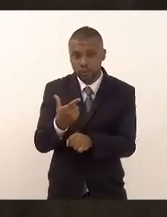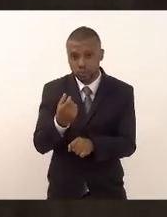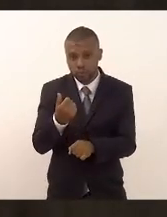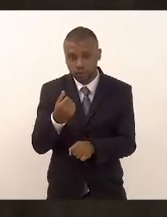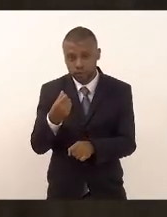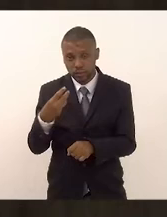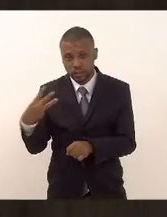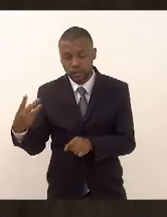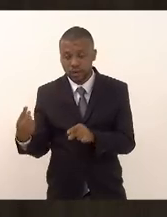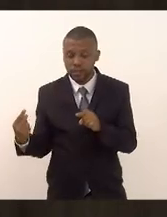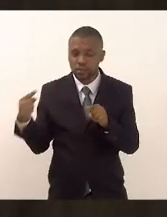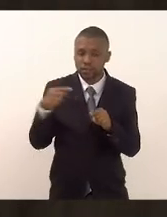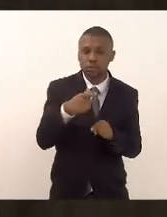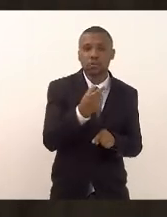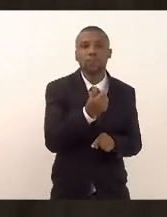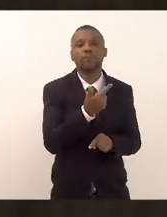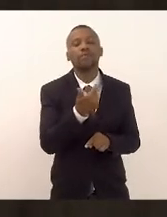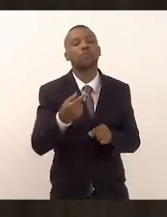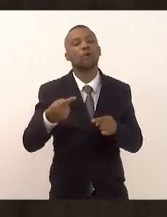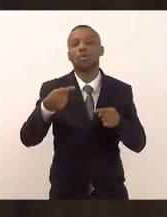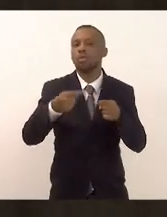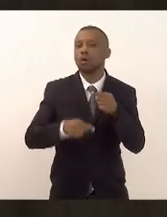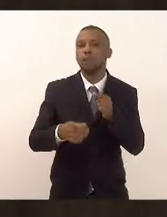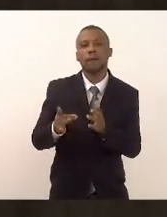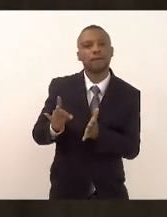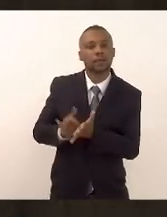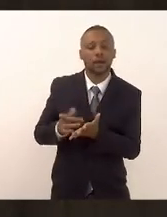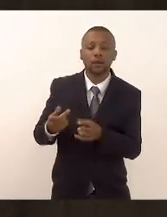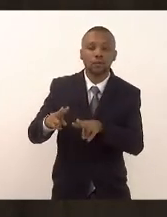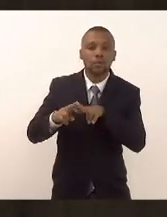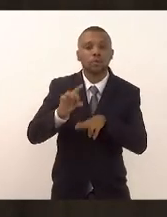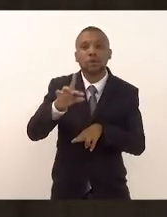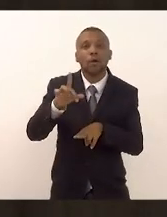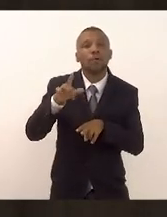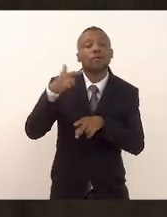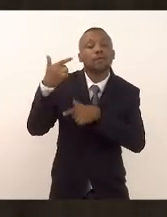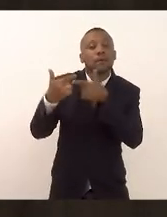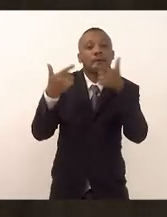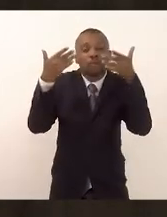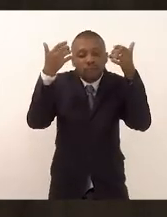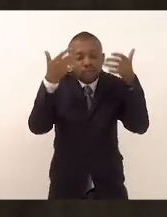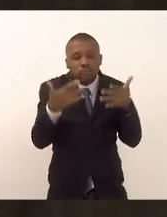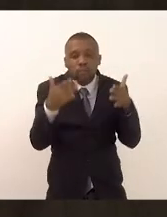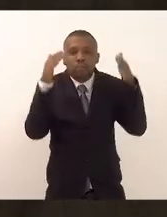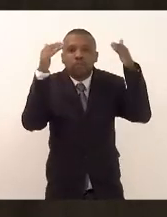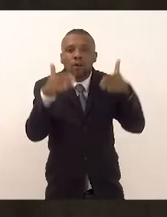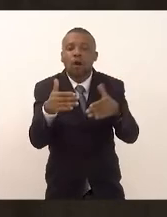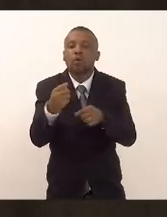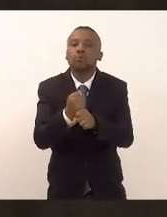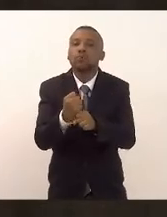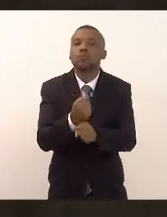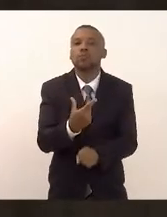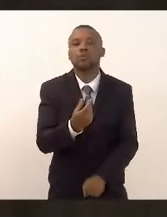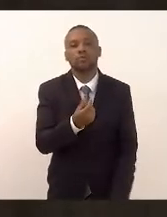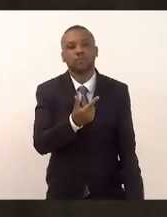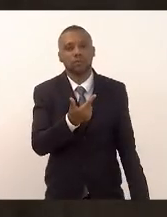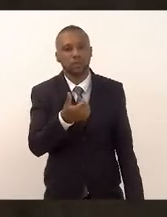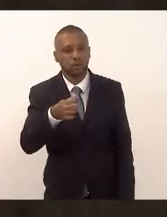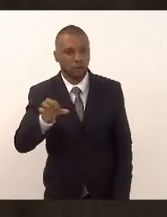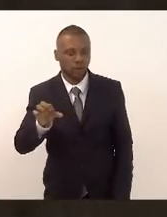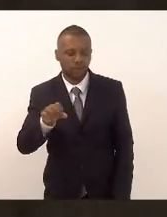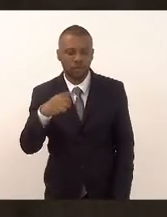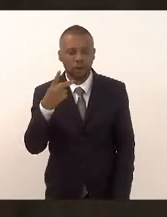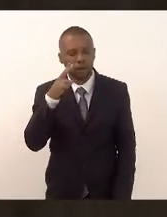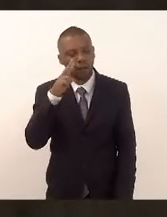não correspondem à verdade, portanto, só podemos trabalhar com os dados de 2019. Quando olhamos para o orçamento,